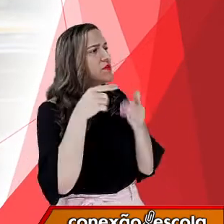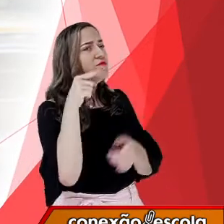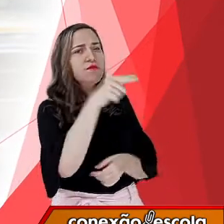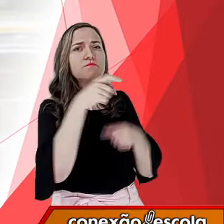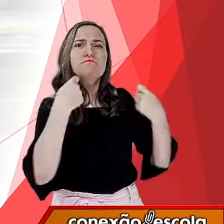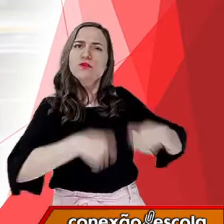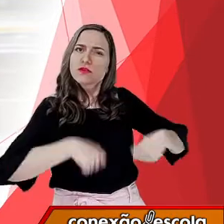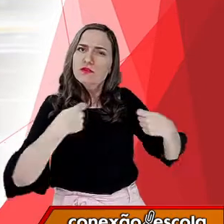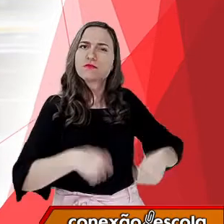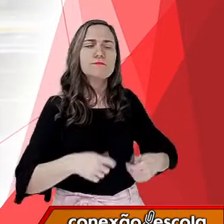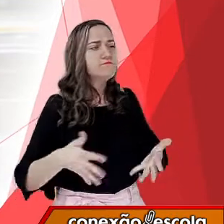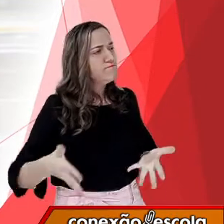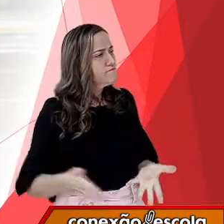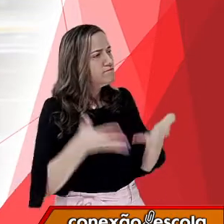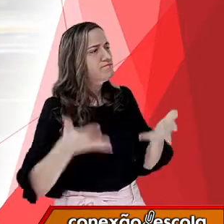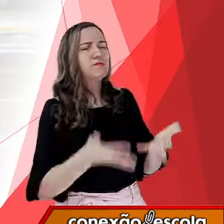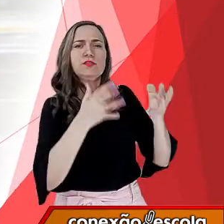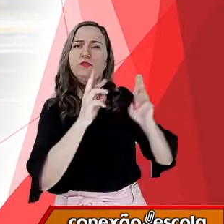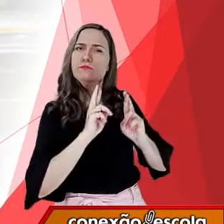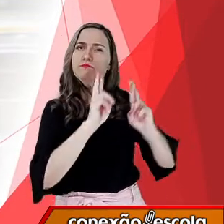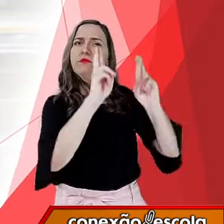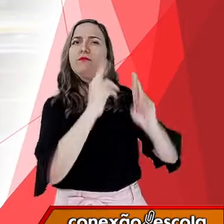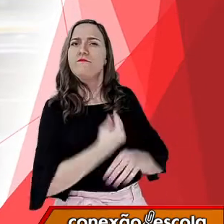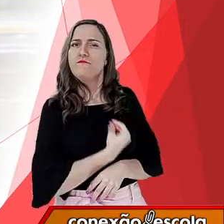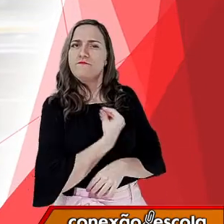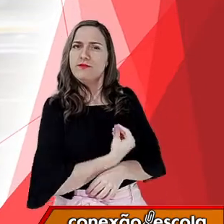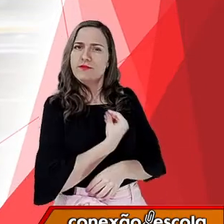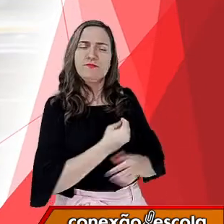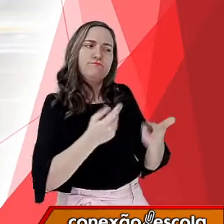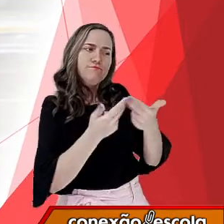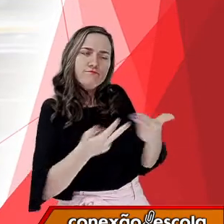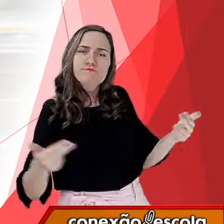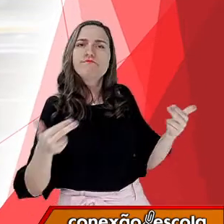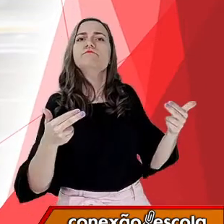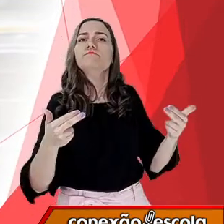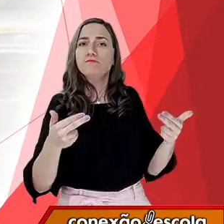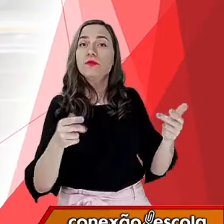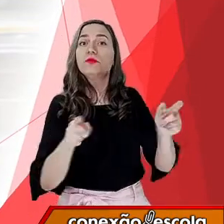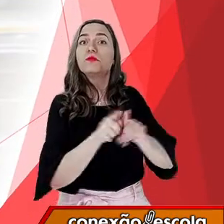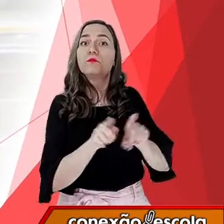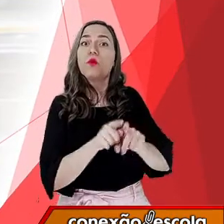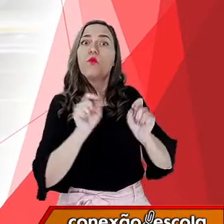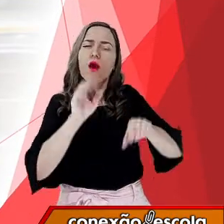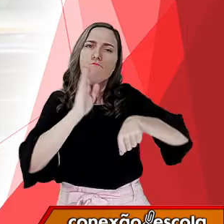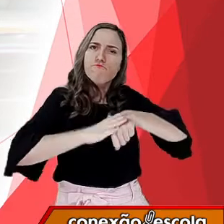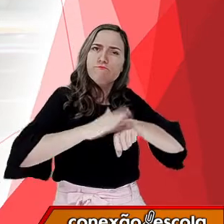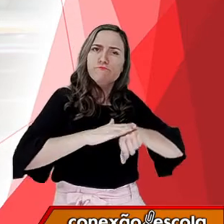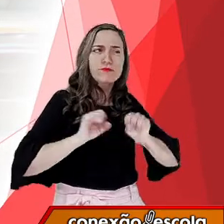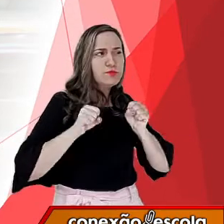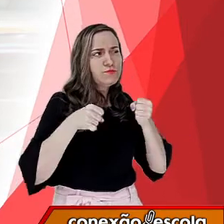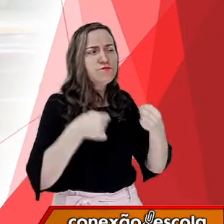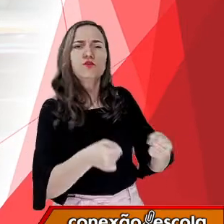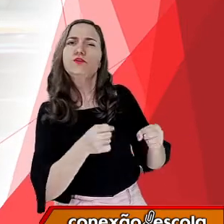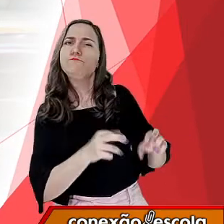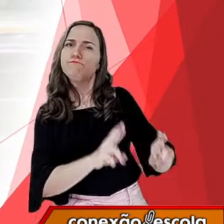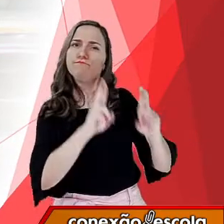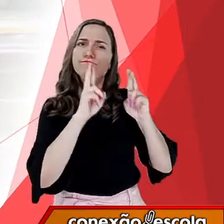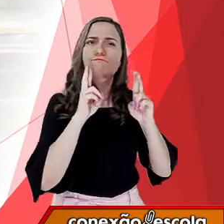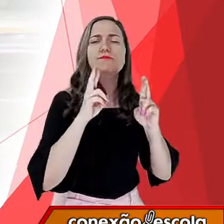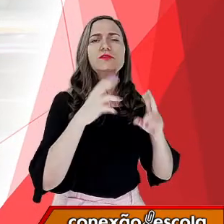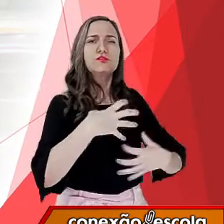os bolsos de esperança, e não só os bolsos, mas também as mãos, o cabelo,